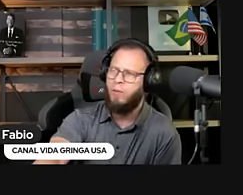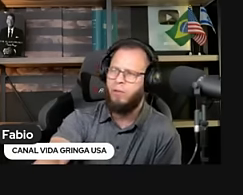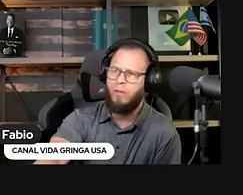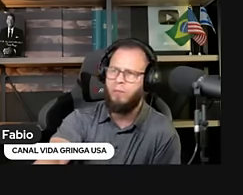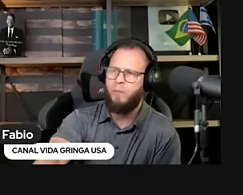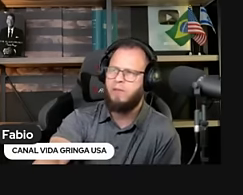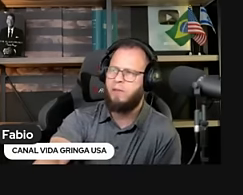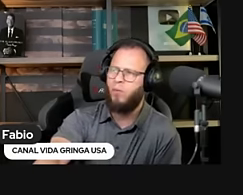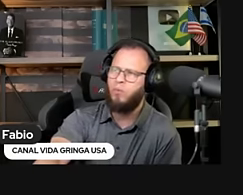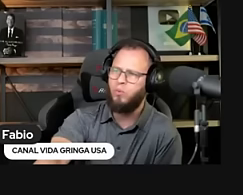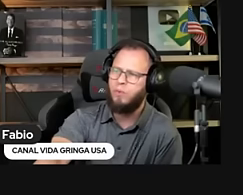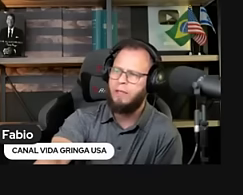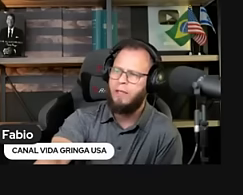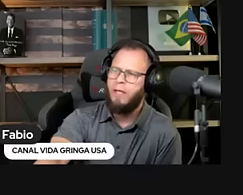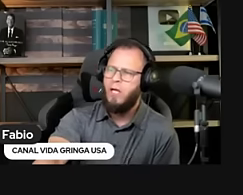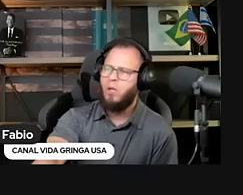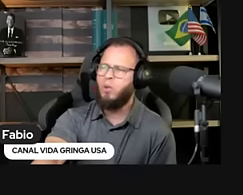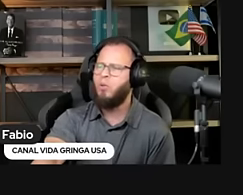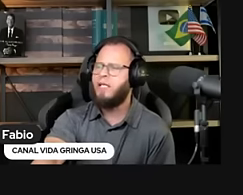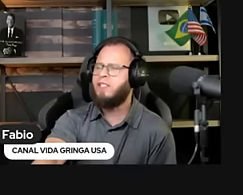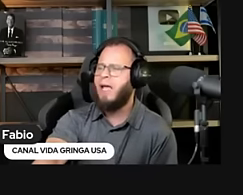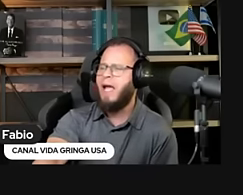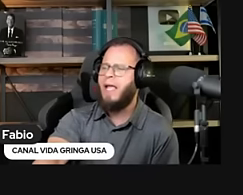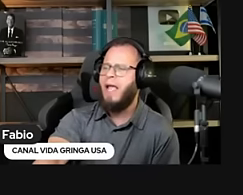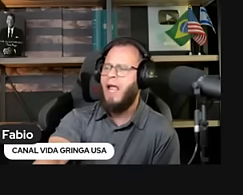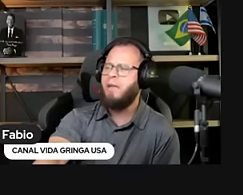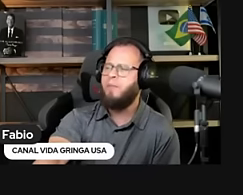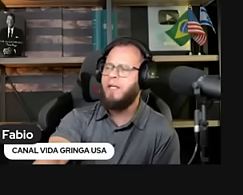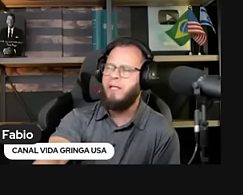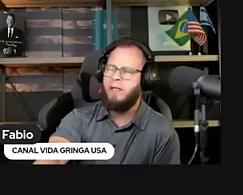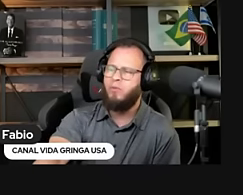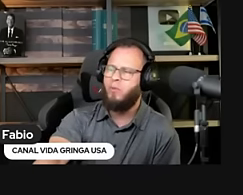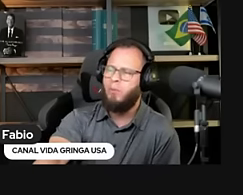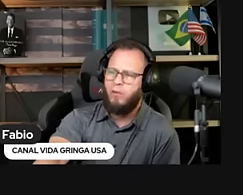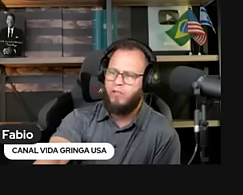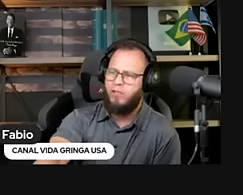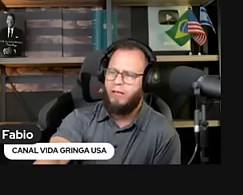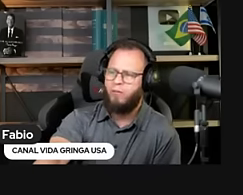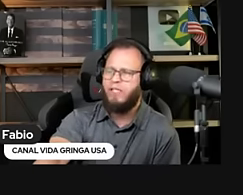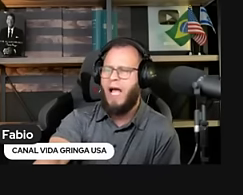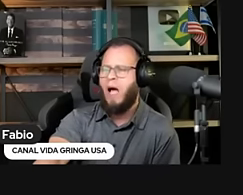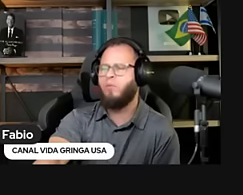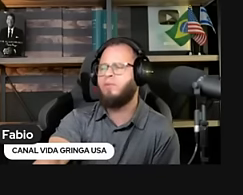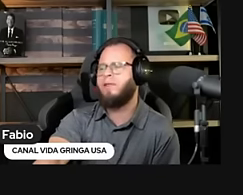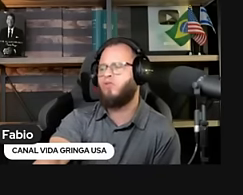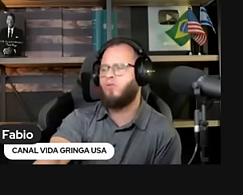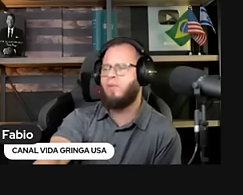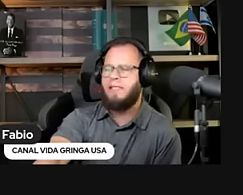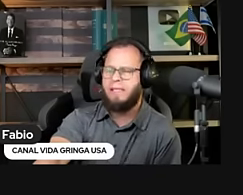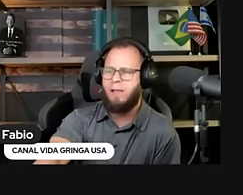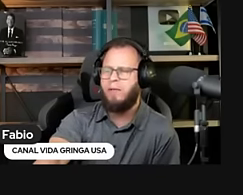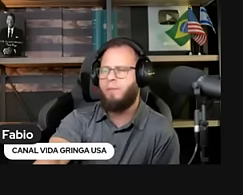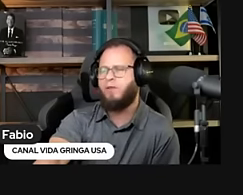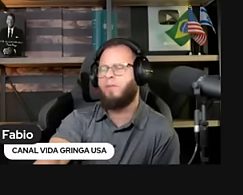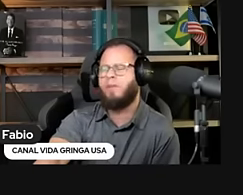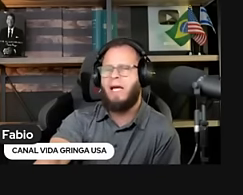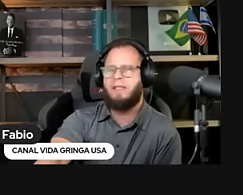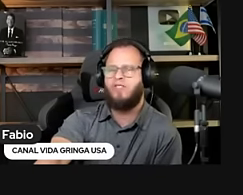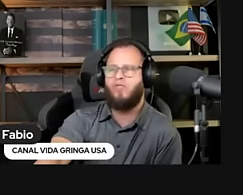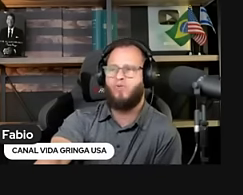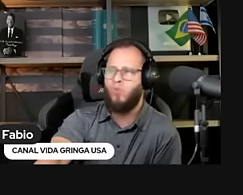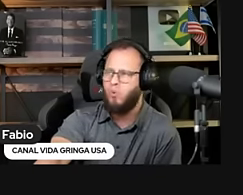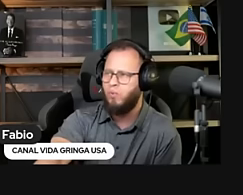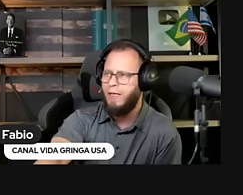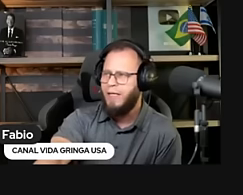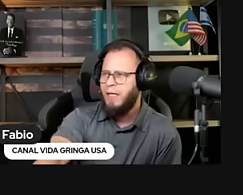aí o Erdogan pensando como Lula. Lula está empenhando no projeto de autodestruição da Petrobras,